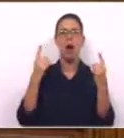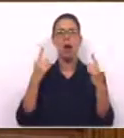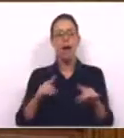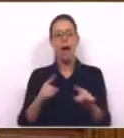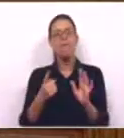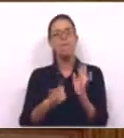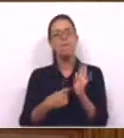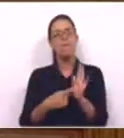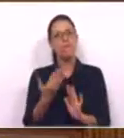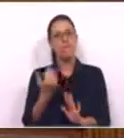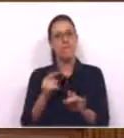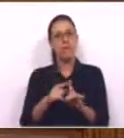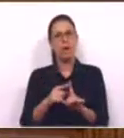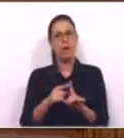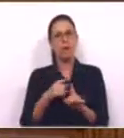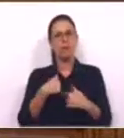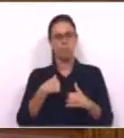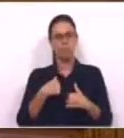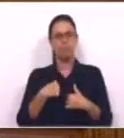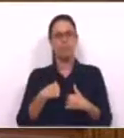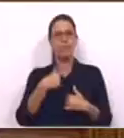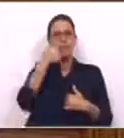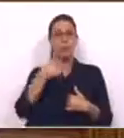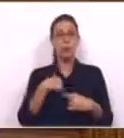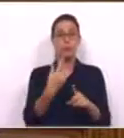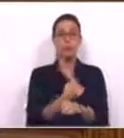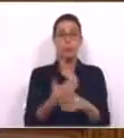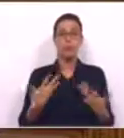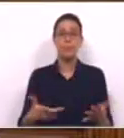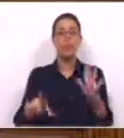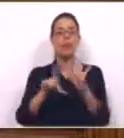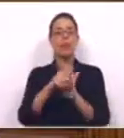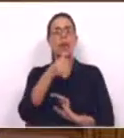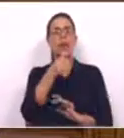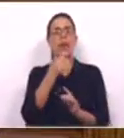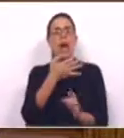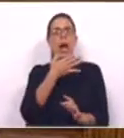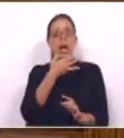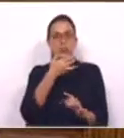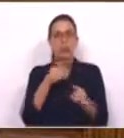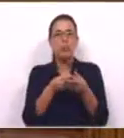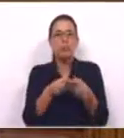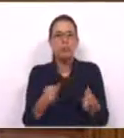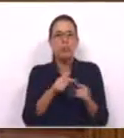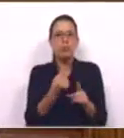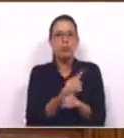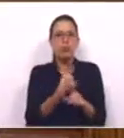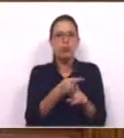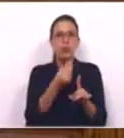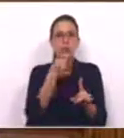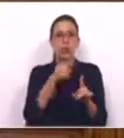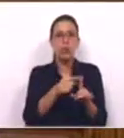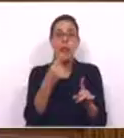uma fragilidade por parte do Consumidor que é a atual legislação determina que só se o produto